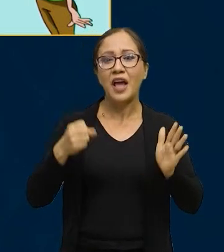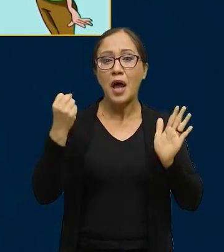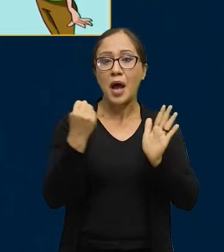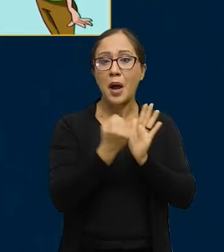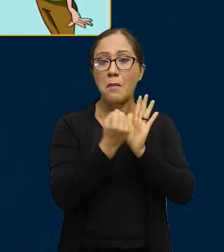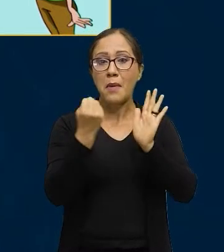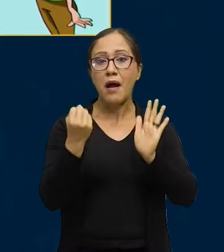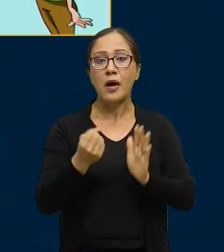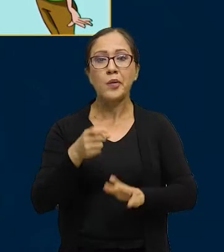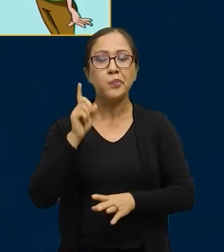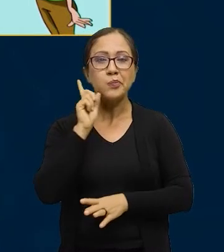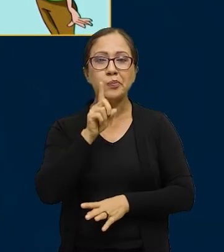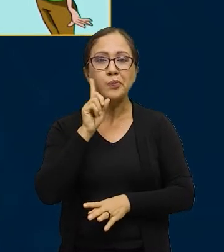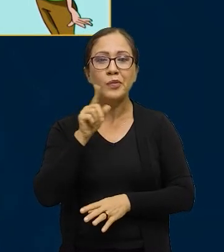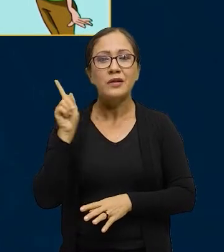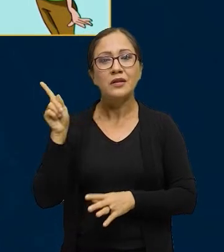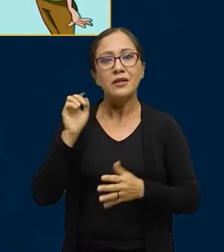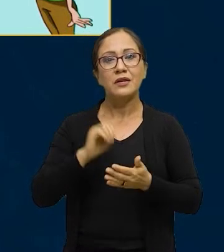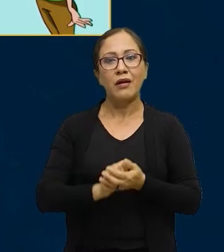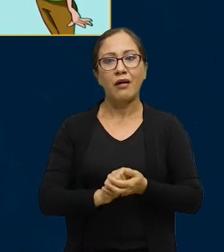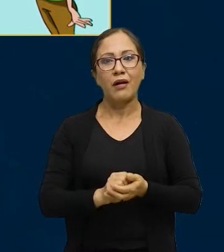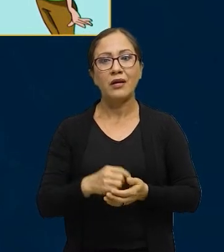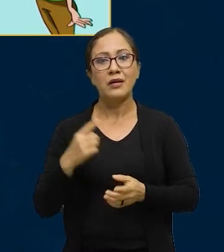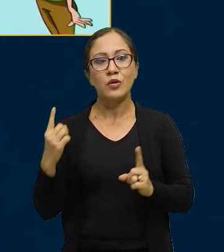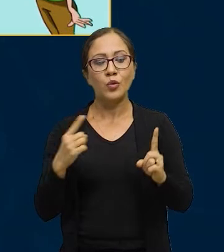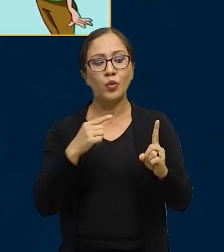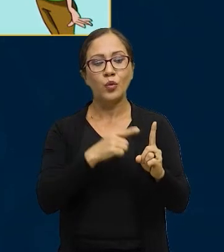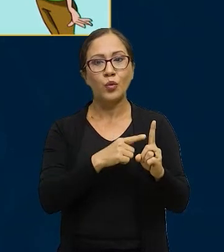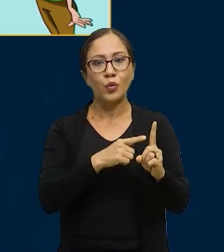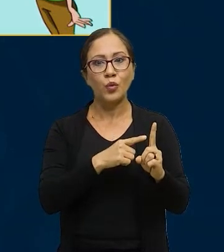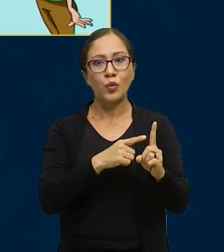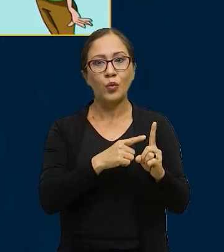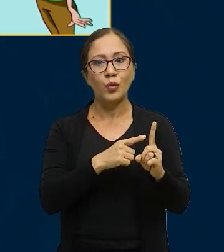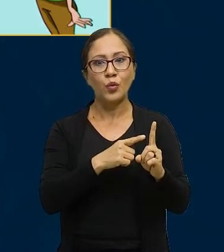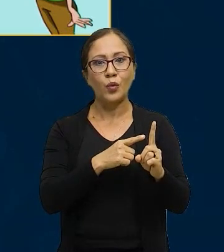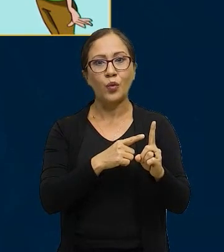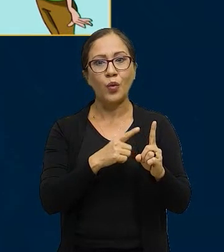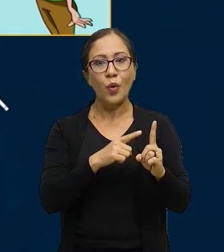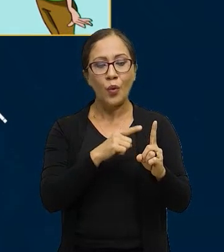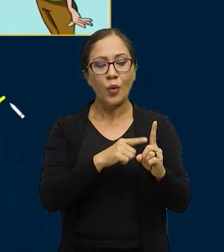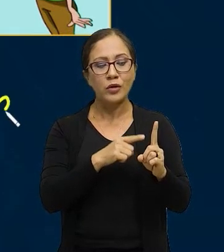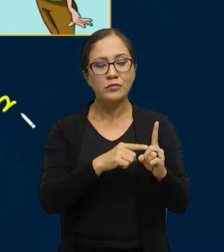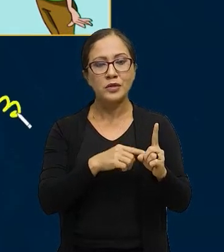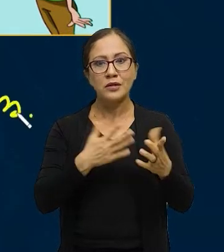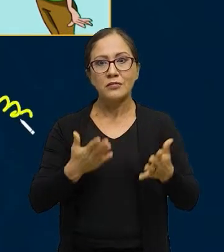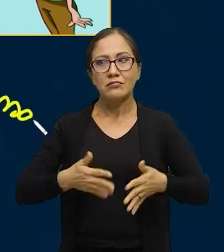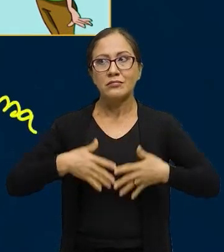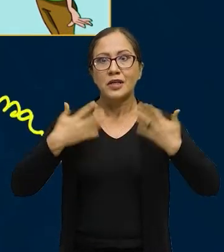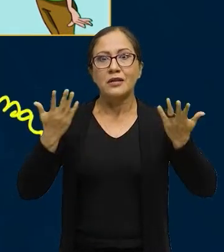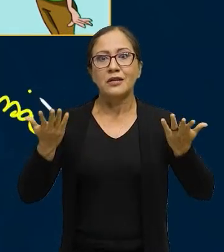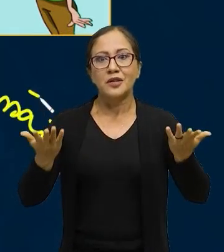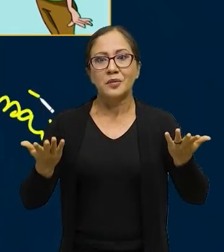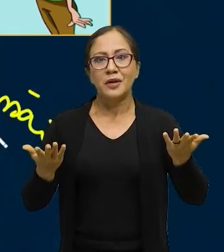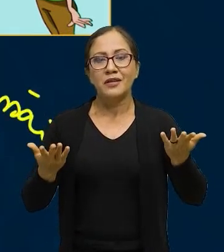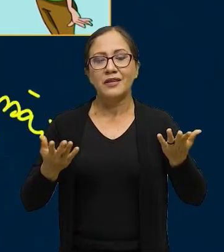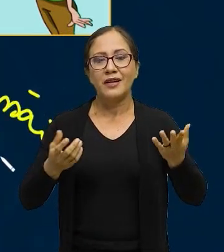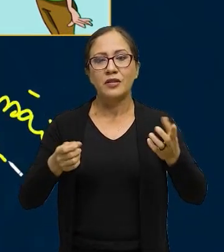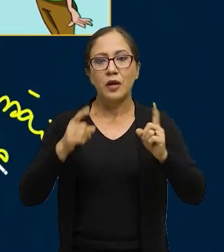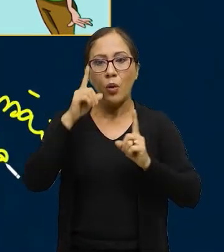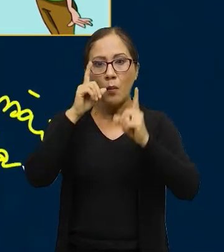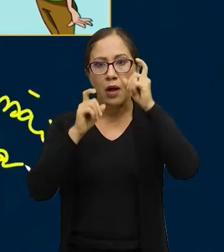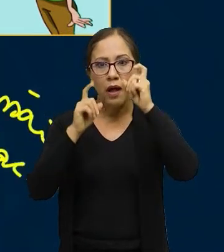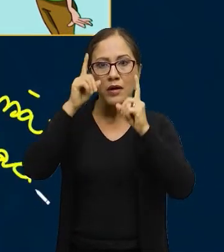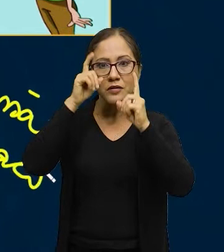e aqui ele meio que espantado, veja a expressão facial. Isso é uma leitura que a gente está fazendo